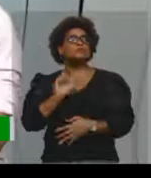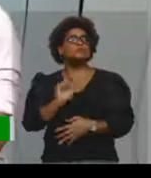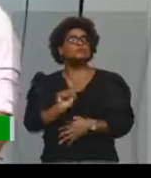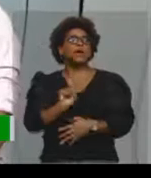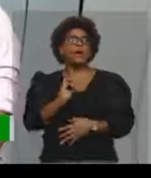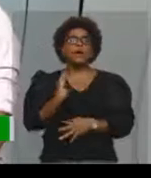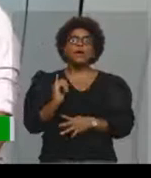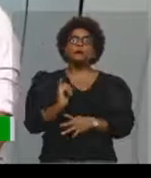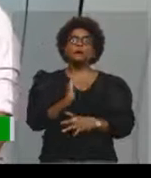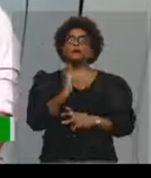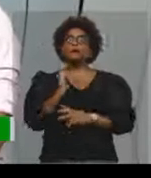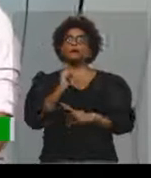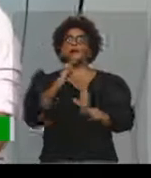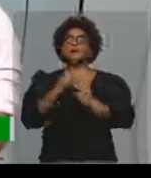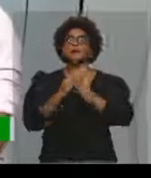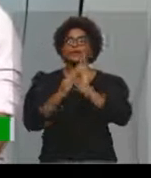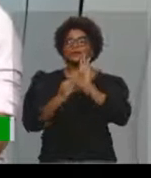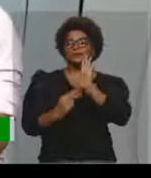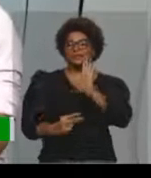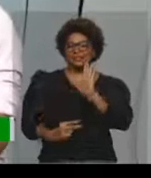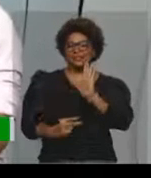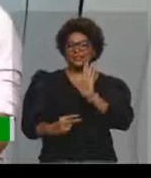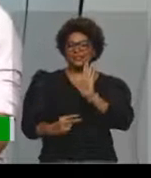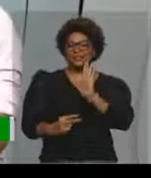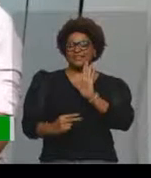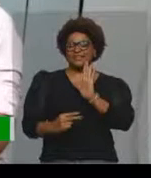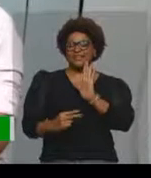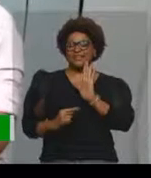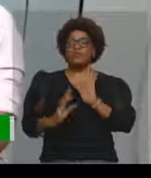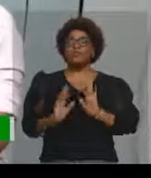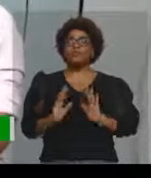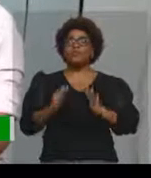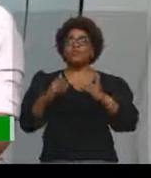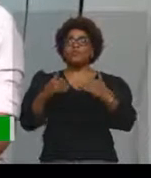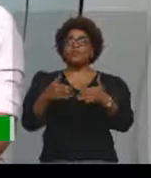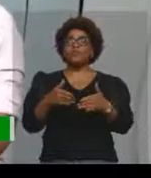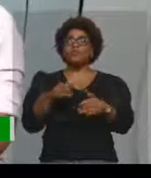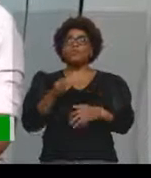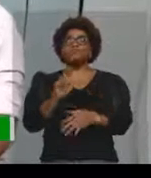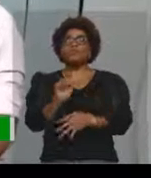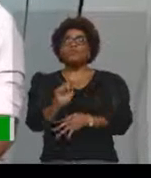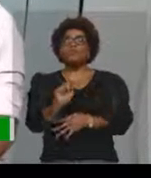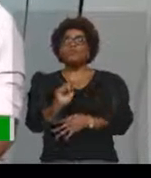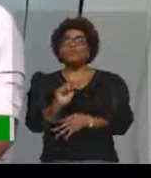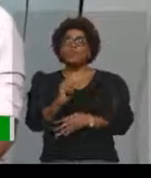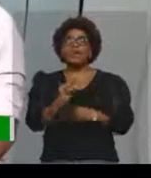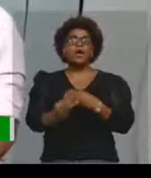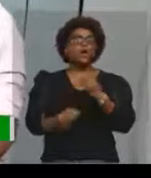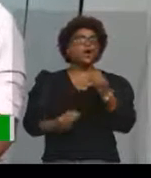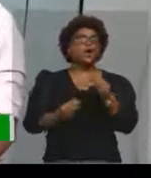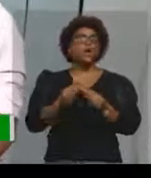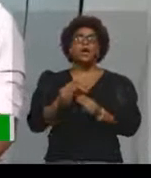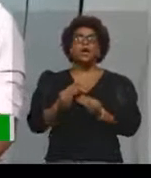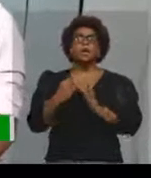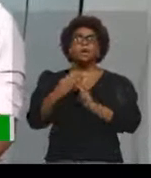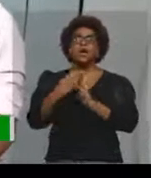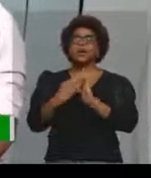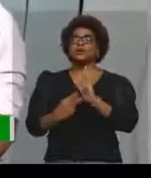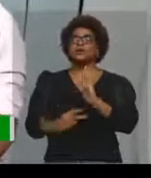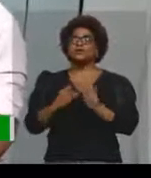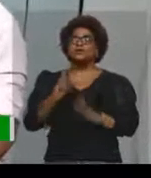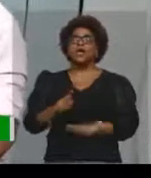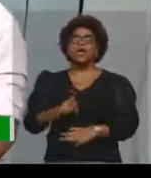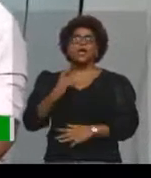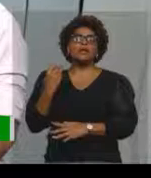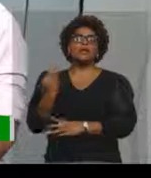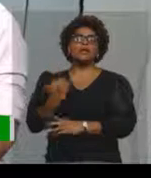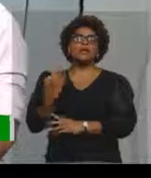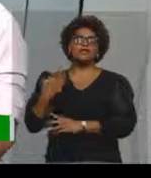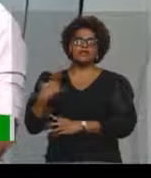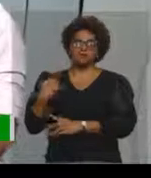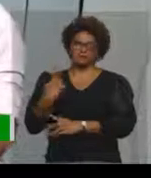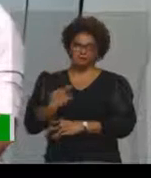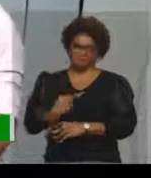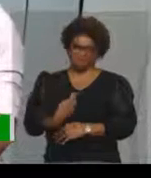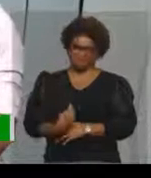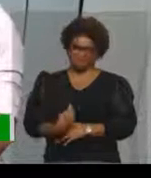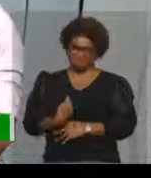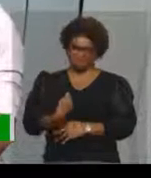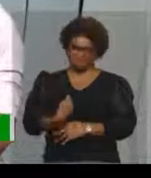aula aí, nós focamos, falamos aí sobre como que a leitura é importante para as nossas